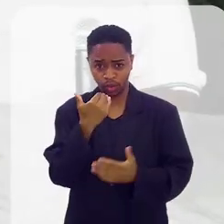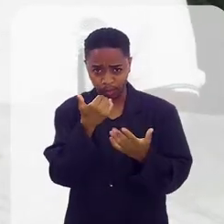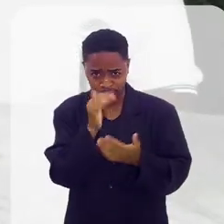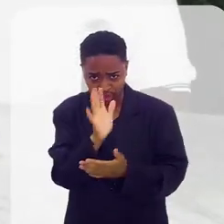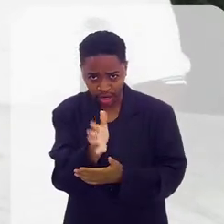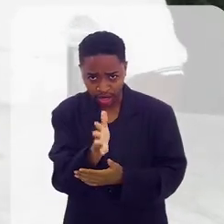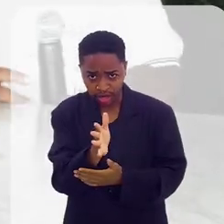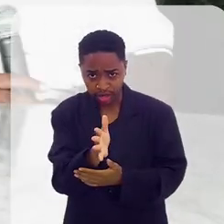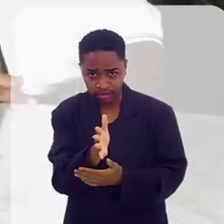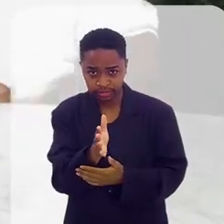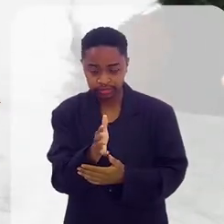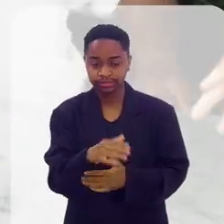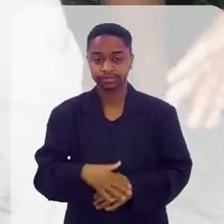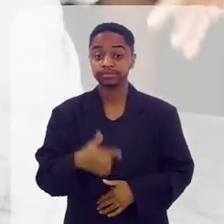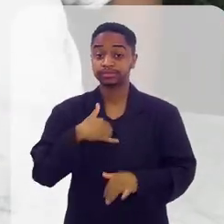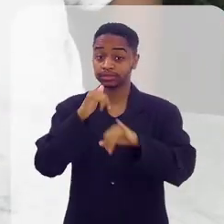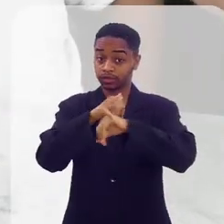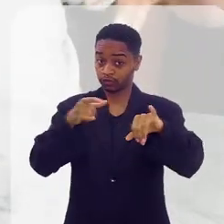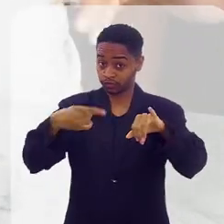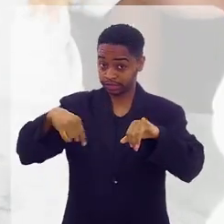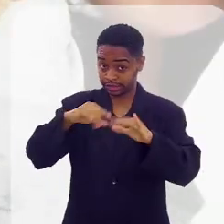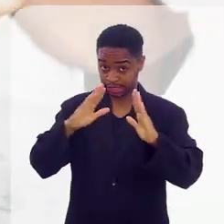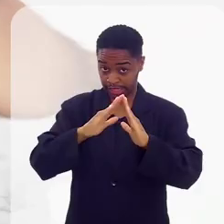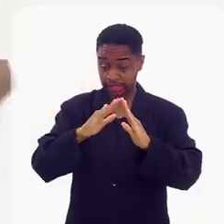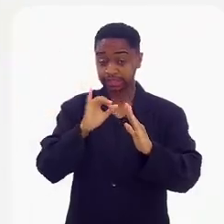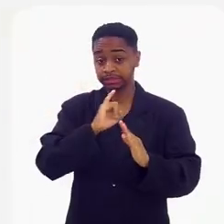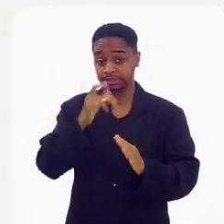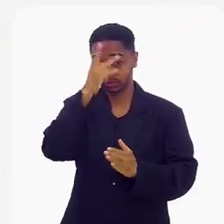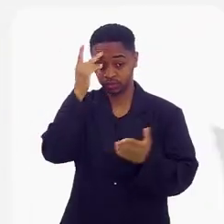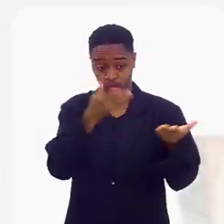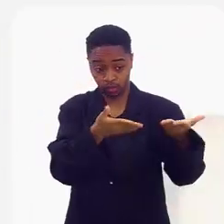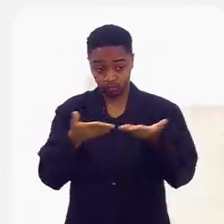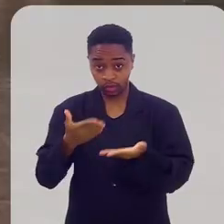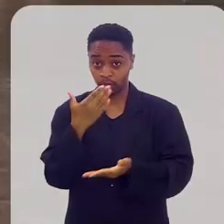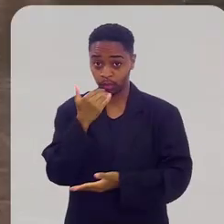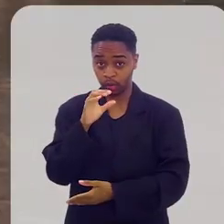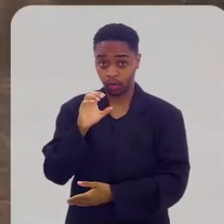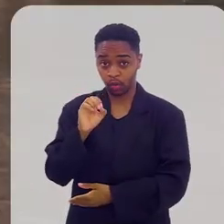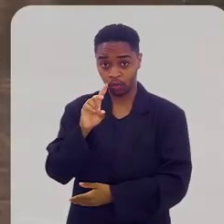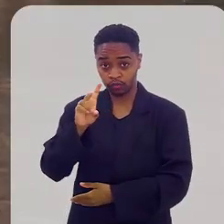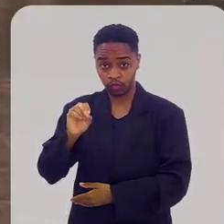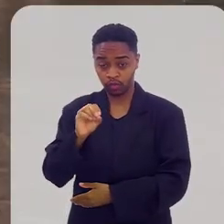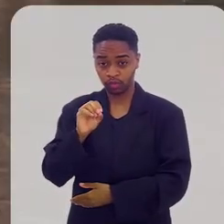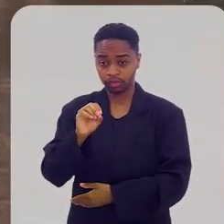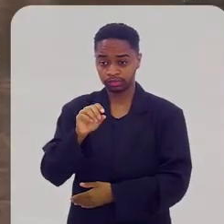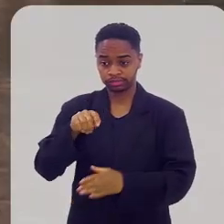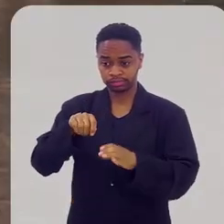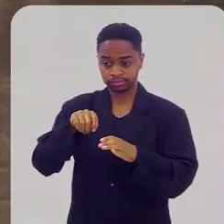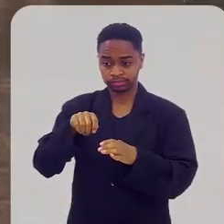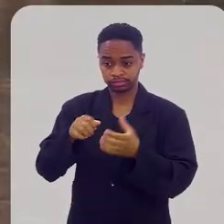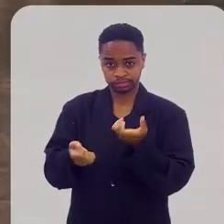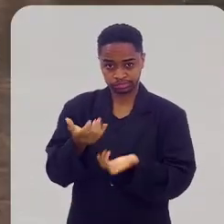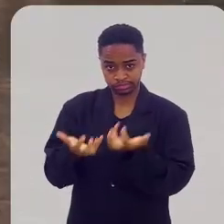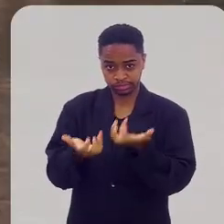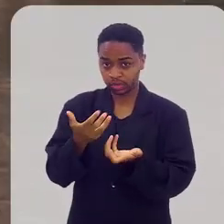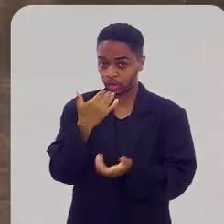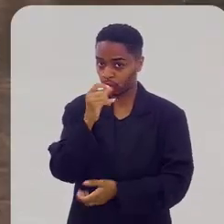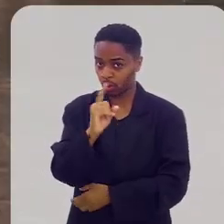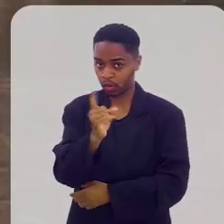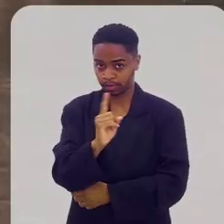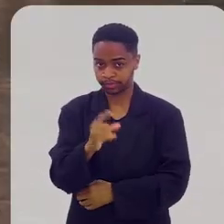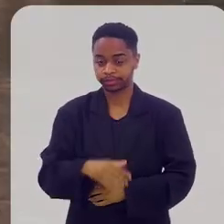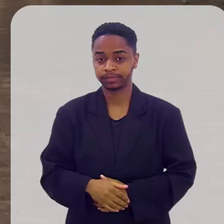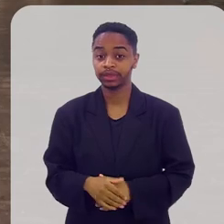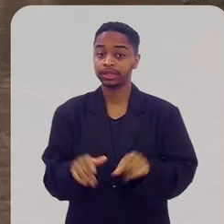Não. Deixa eu falar pra você em casa. Se alguém te convidar pra comer um ovo cozido, não coma. O marido de Thaís é a mesma coisa.